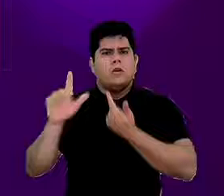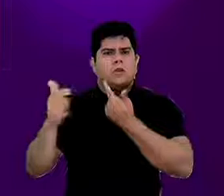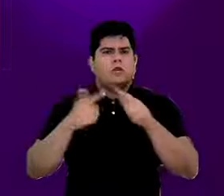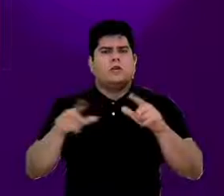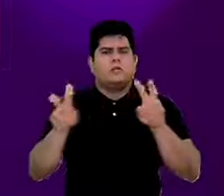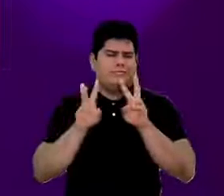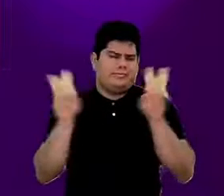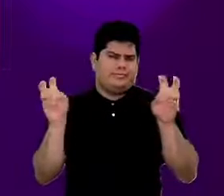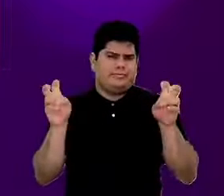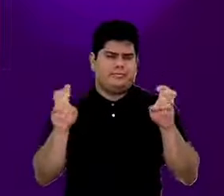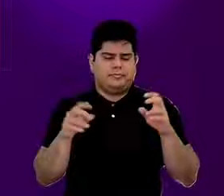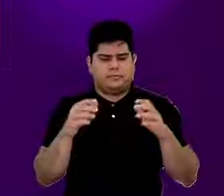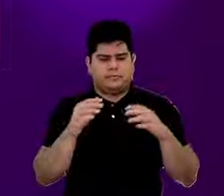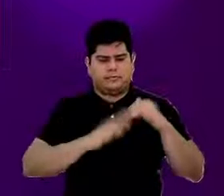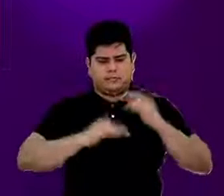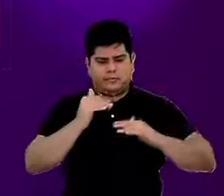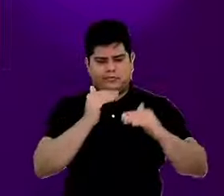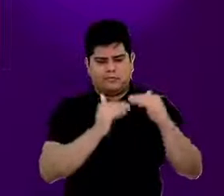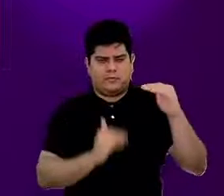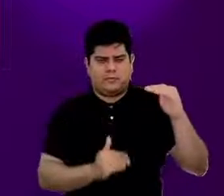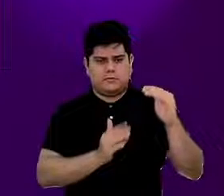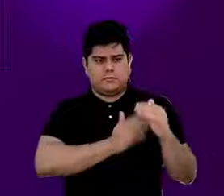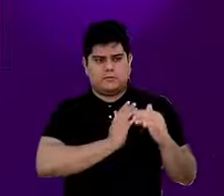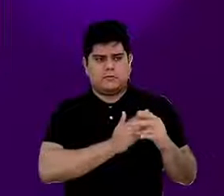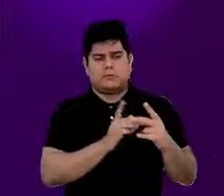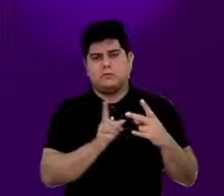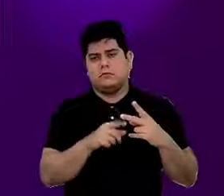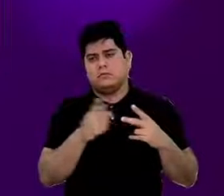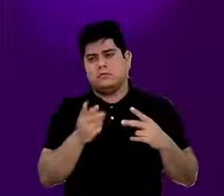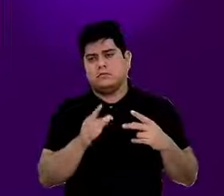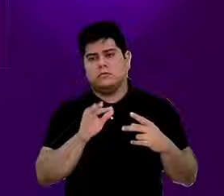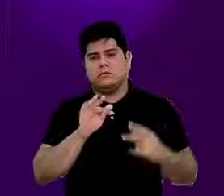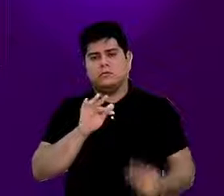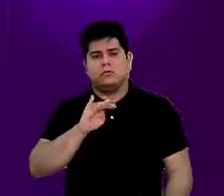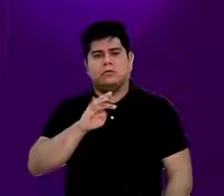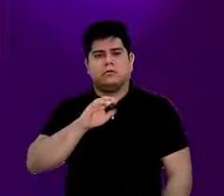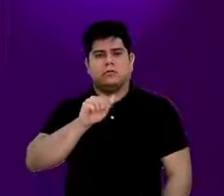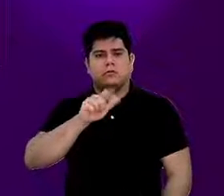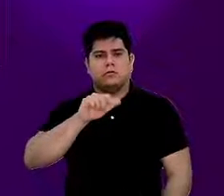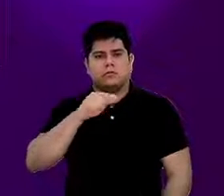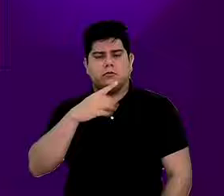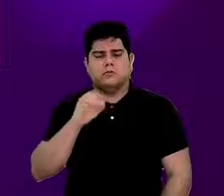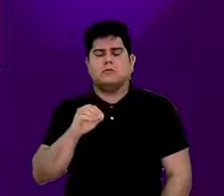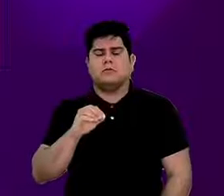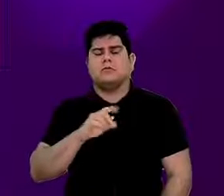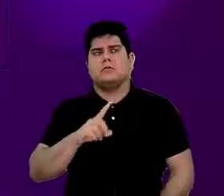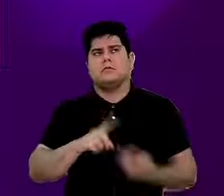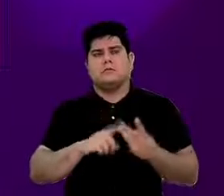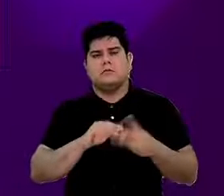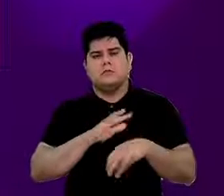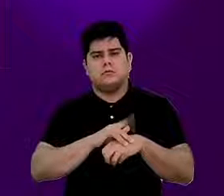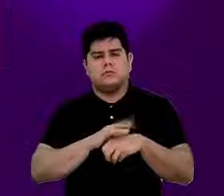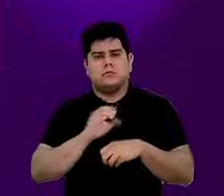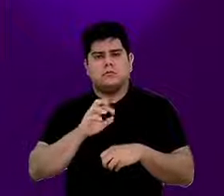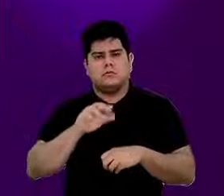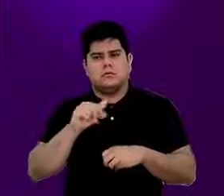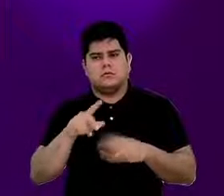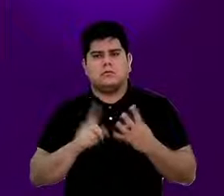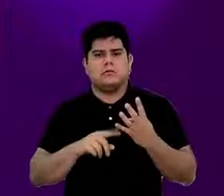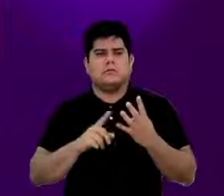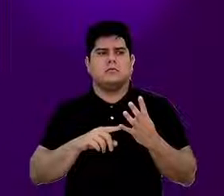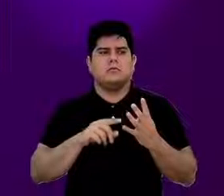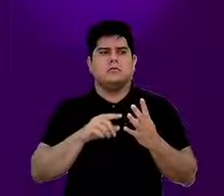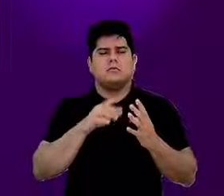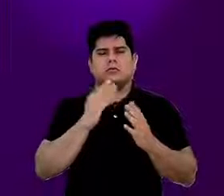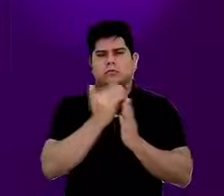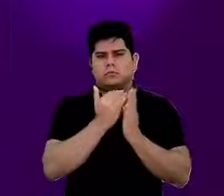aspas, subespecialidades da cardiologia, como fibrilação atrial, doença coronária, protocolos de doutorado, que